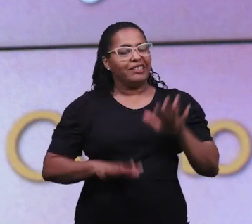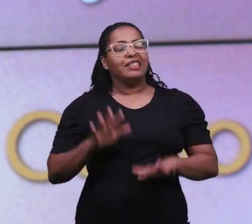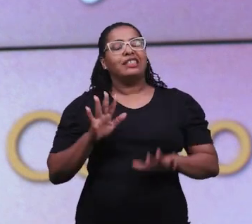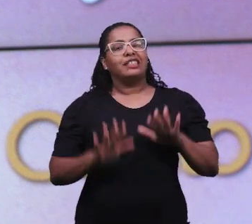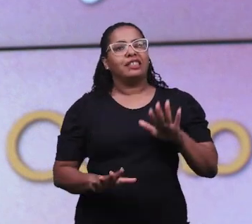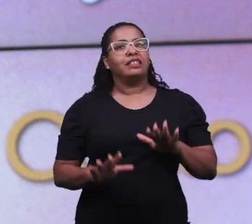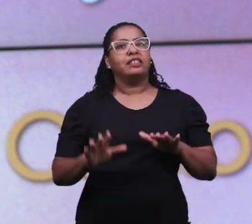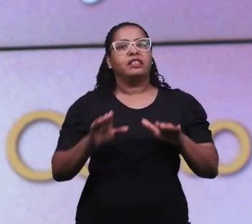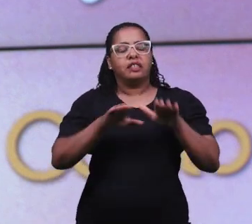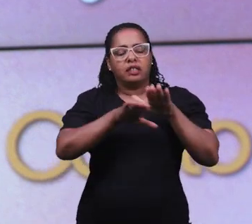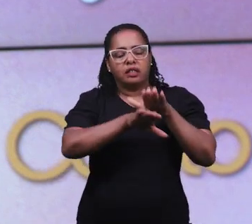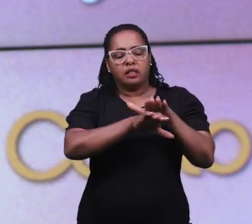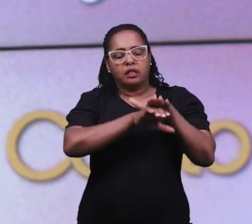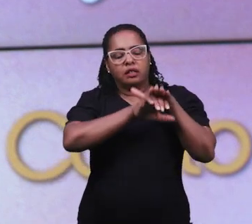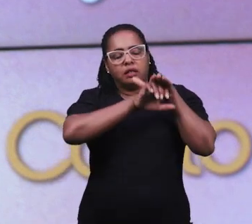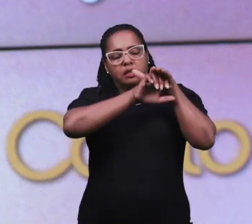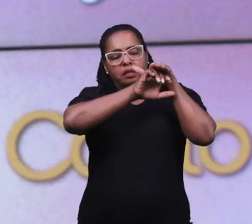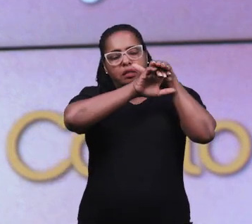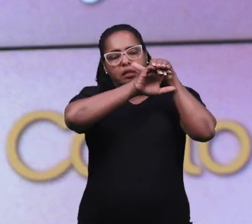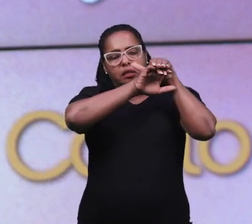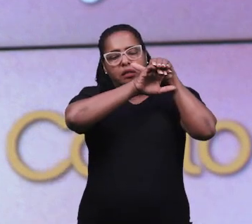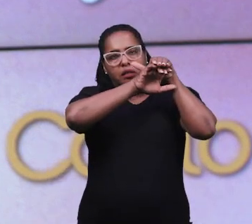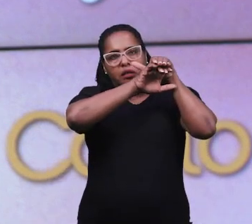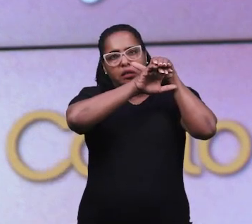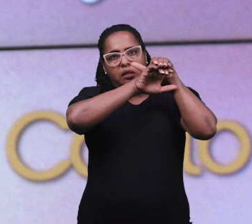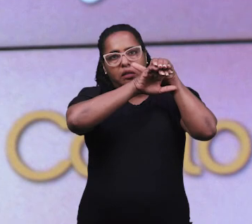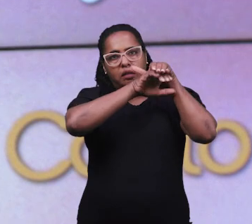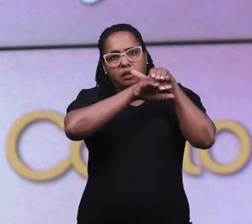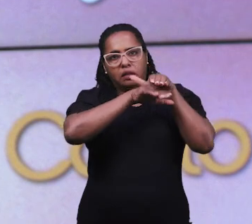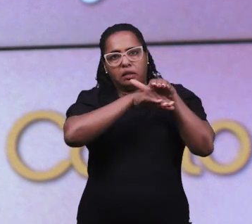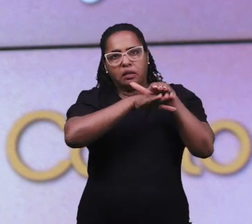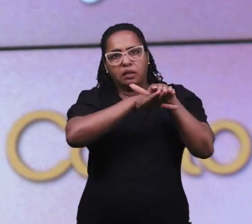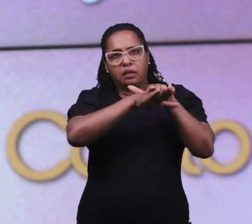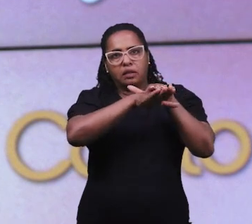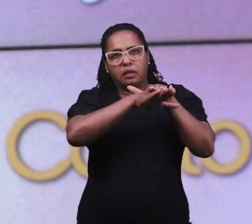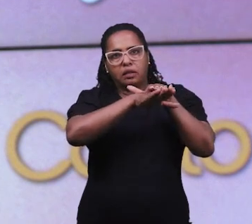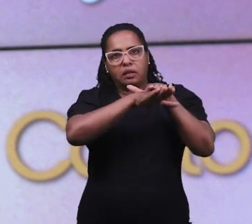cavidade oral. Então, encostou no céu da boca.